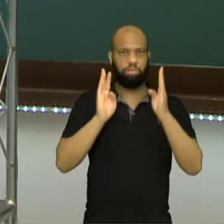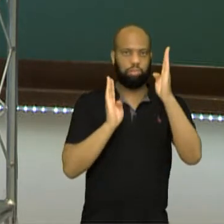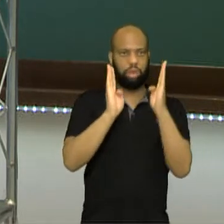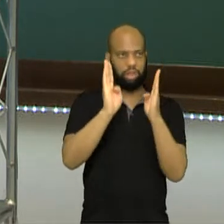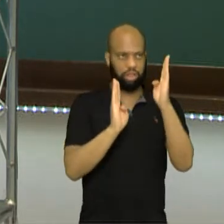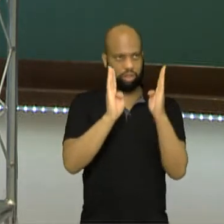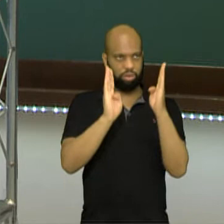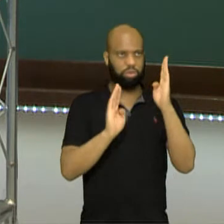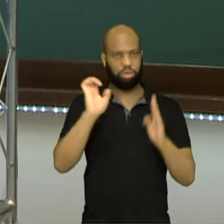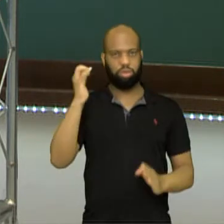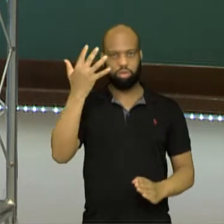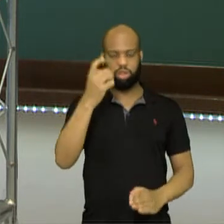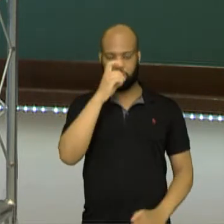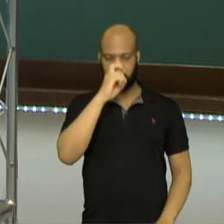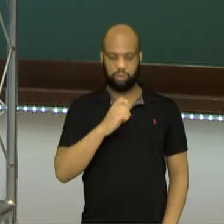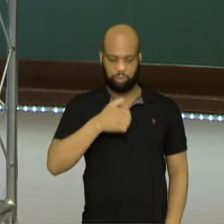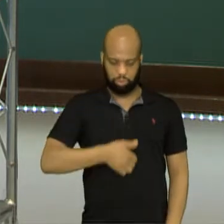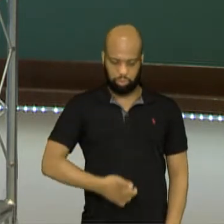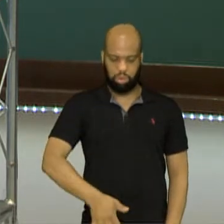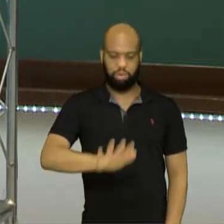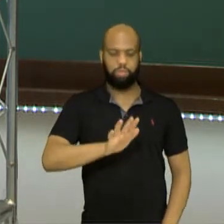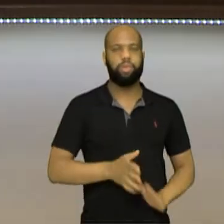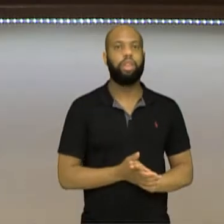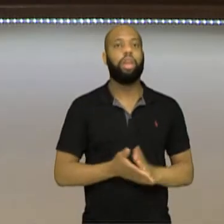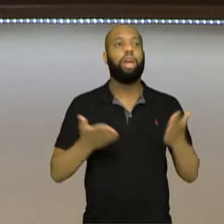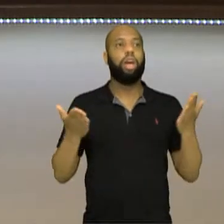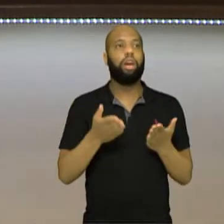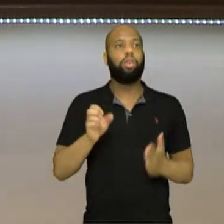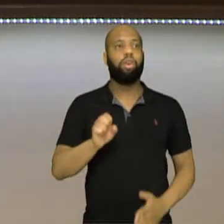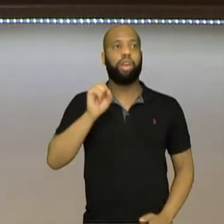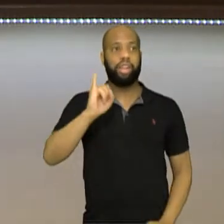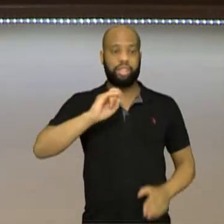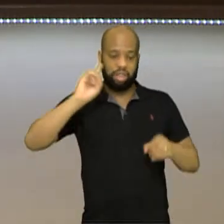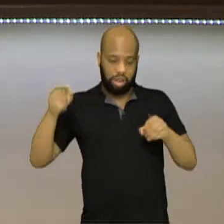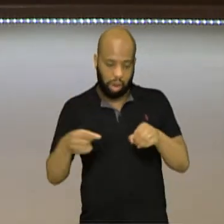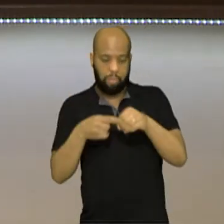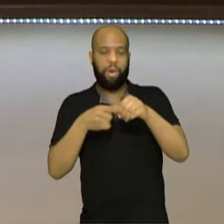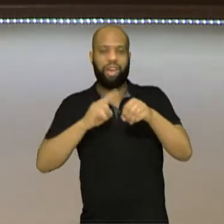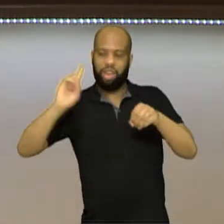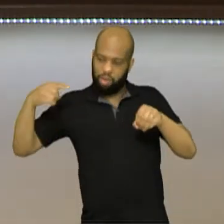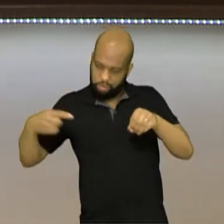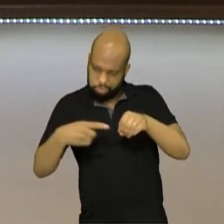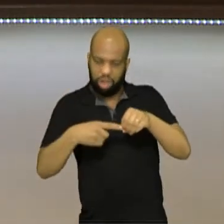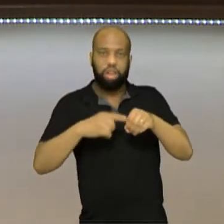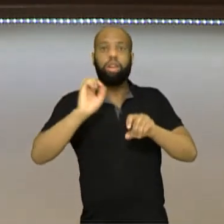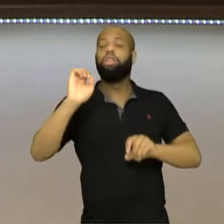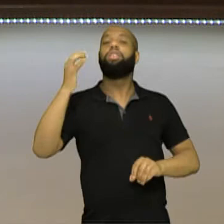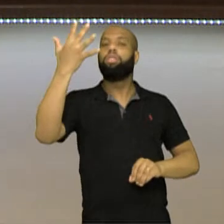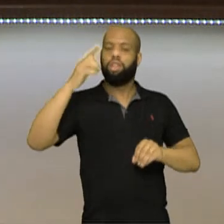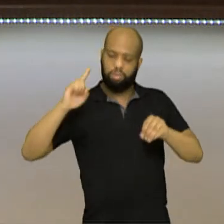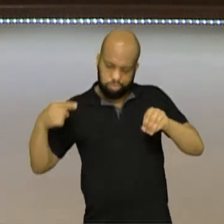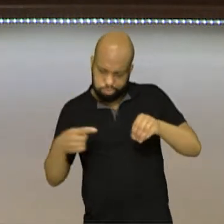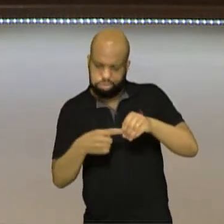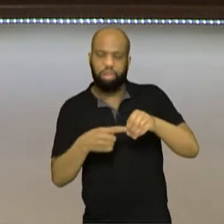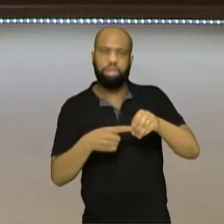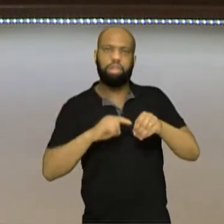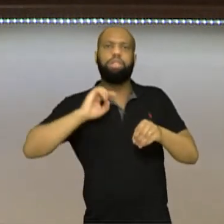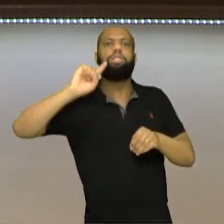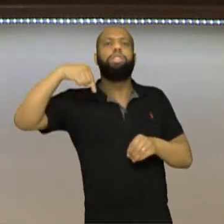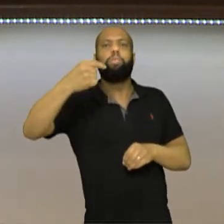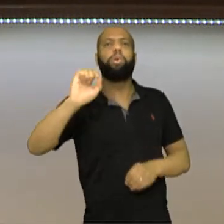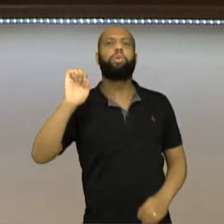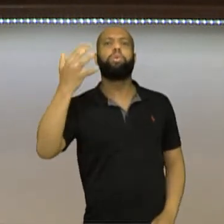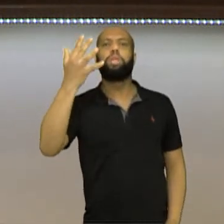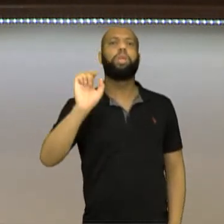uma época e tudo mais. E agora, se acontecer a fecundação, o que vai acontecer em seguida ali? O